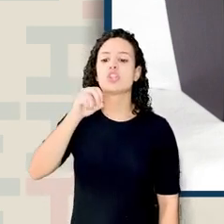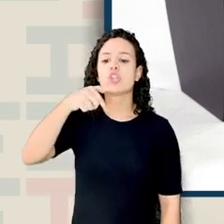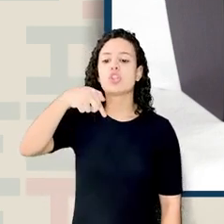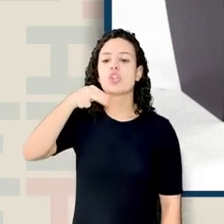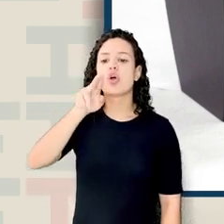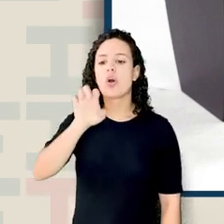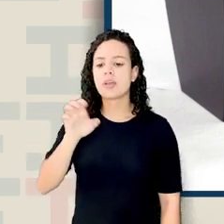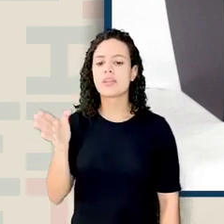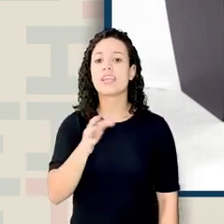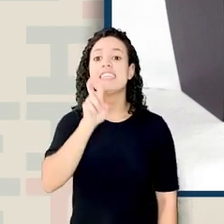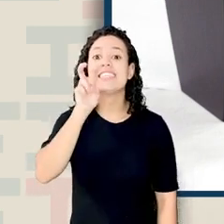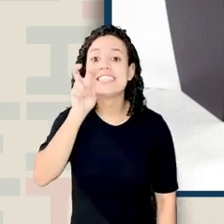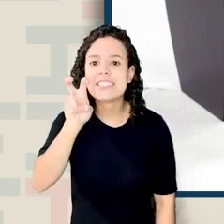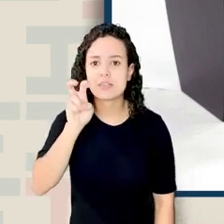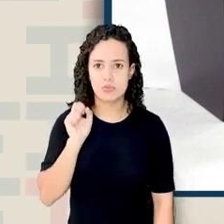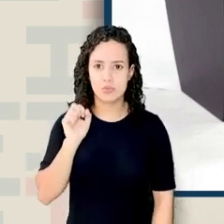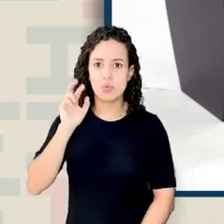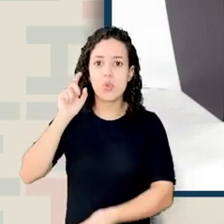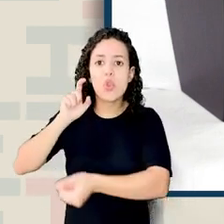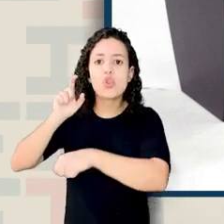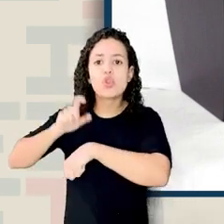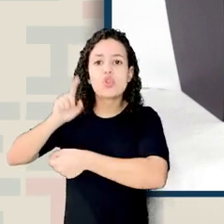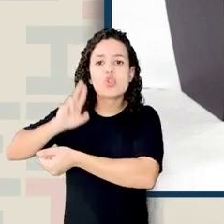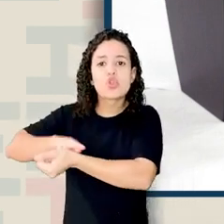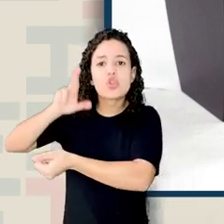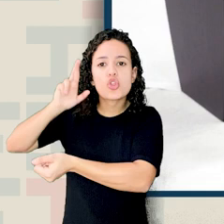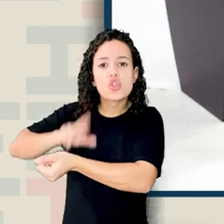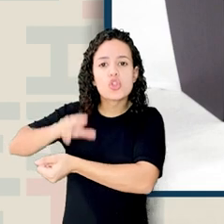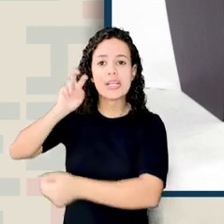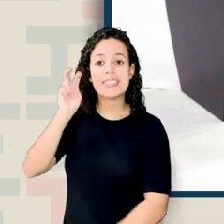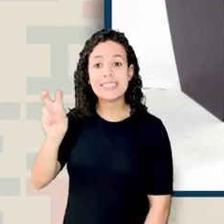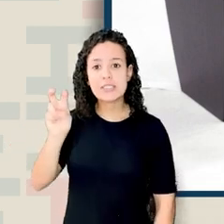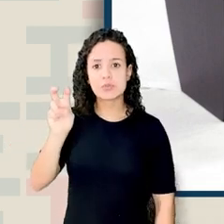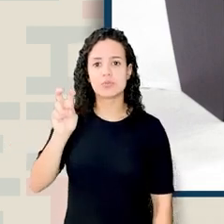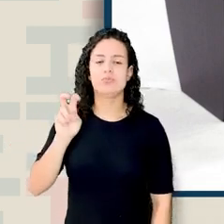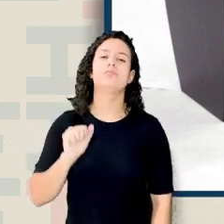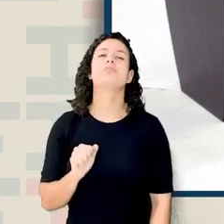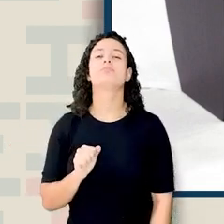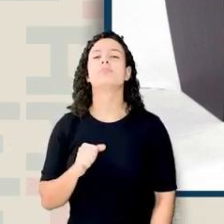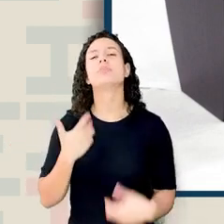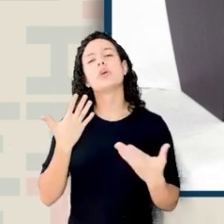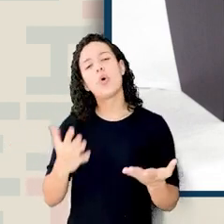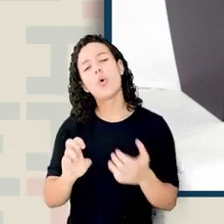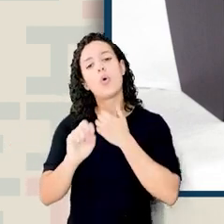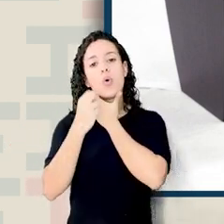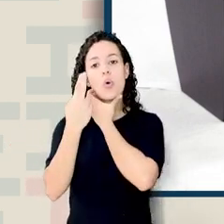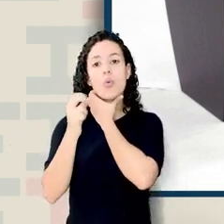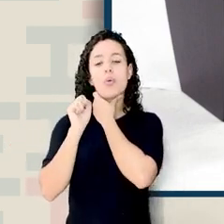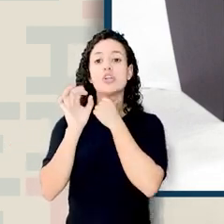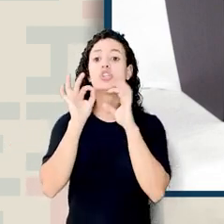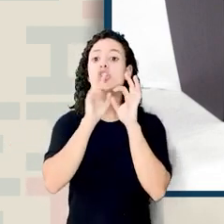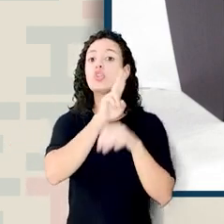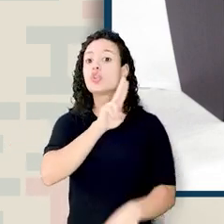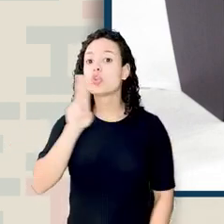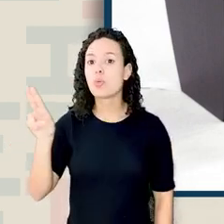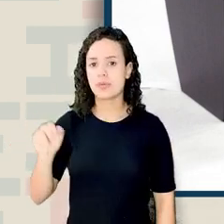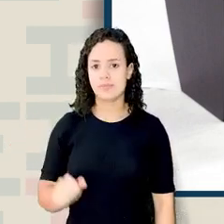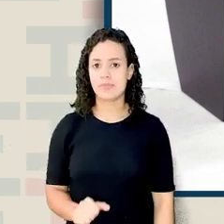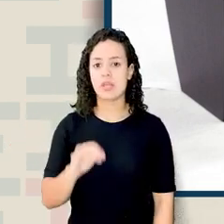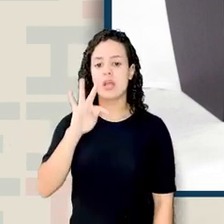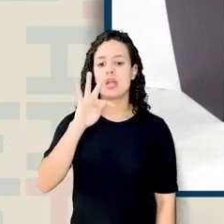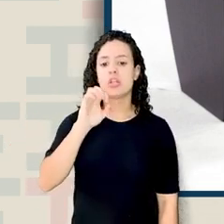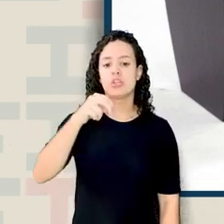de 5 toques, a rítmica dos 5 toques. Ou então, também pode ter o nome de toque